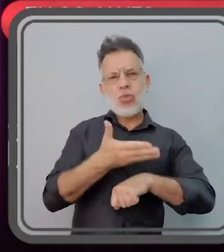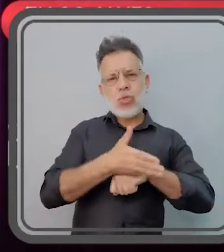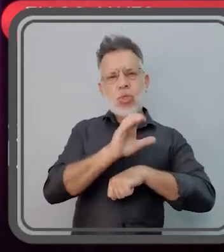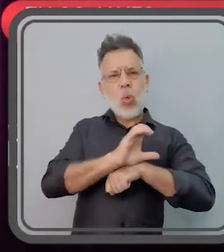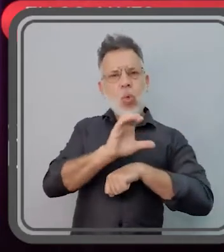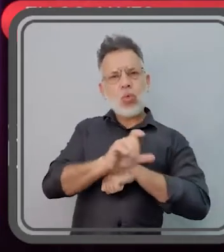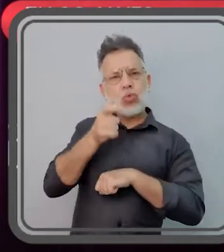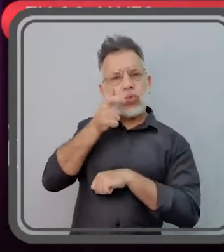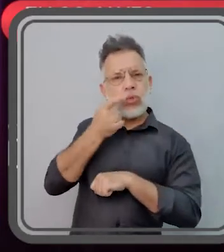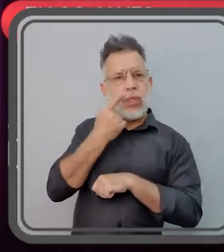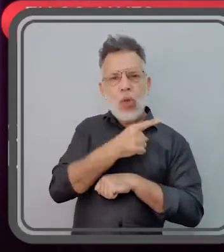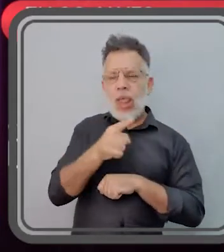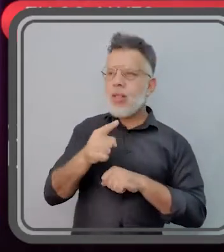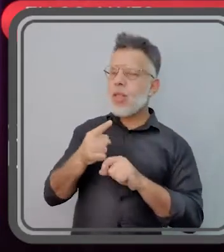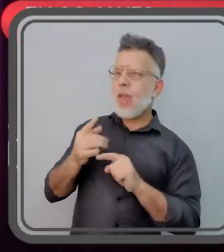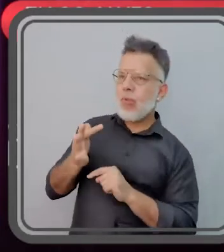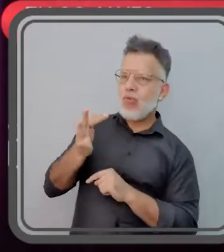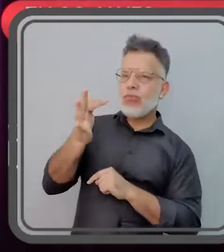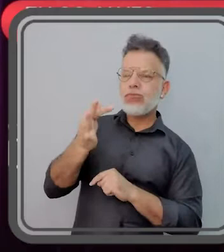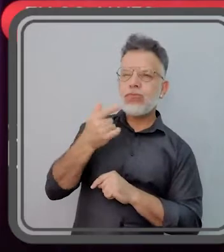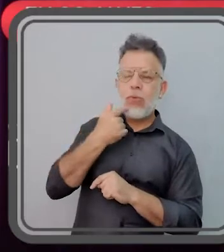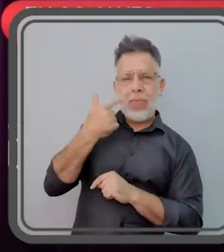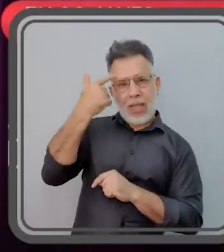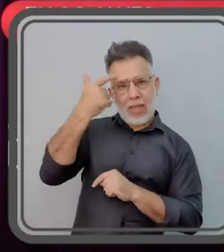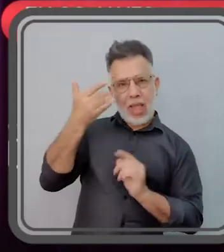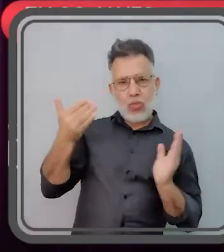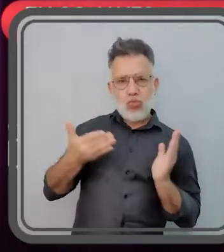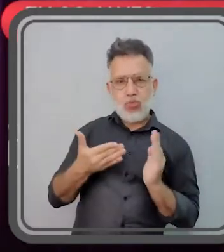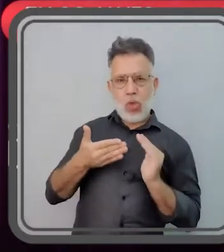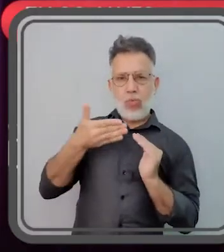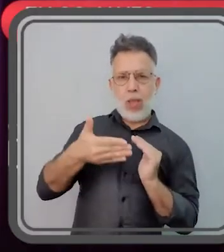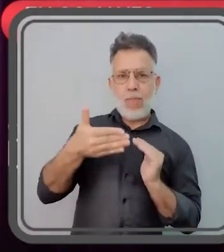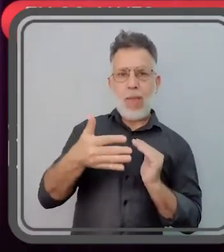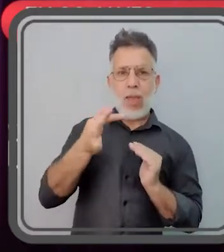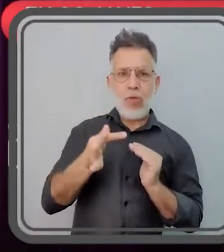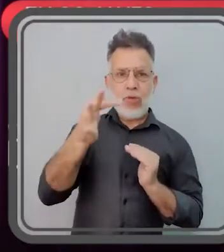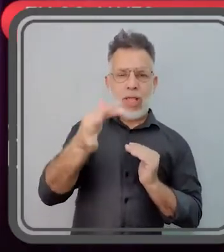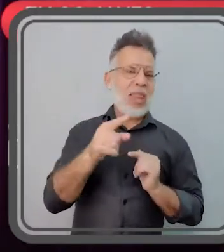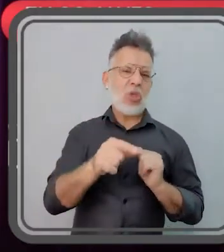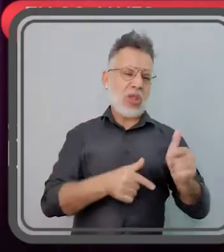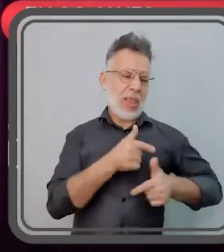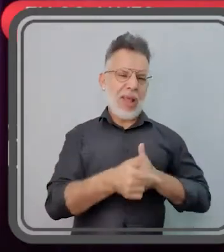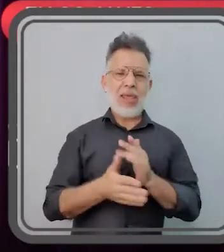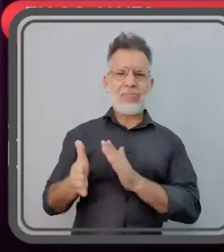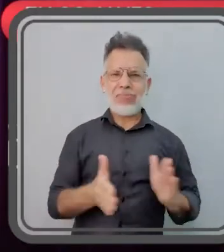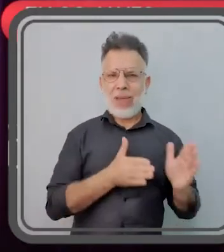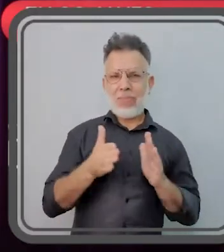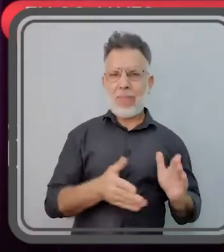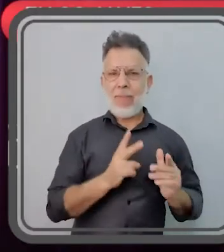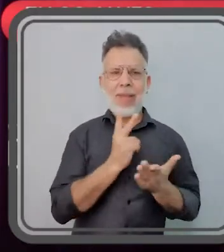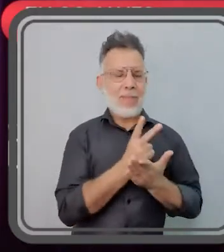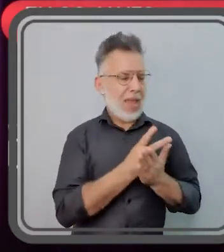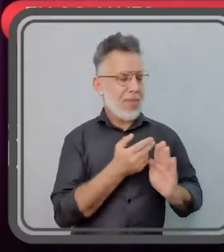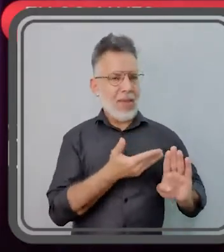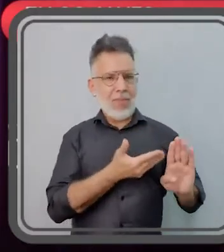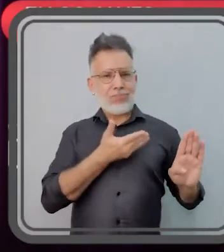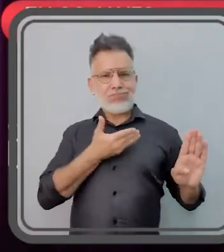você estar olhando sempre uma perspectiva de médio e longo prazo, e não só aquela questão de você trabalhar naquela rotina, né, meio que à distância, meio ali um